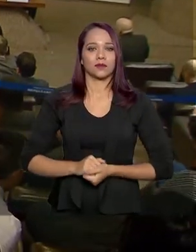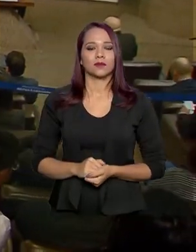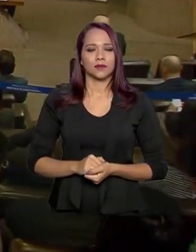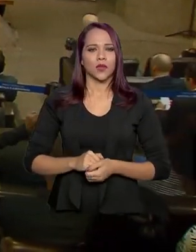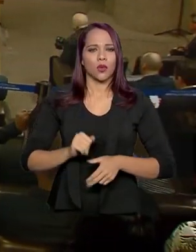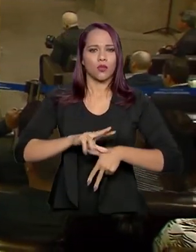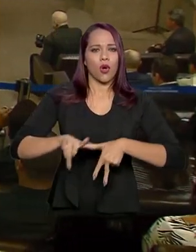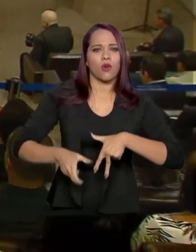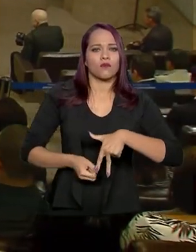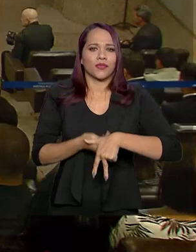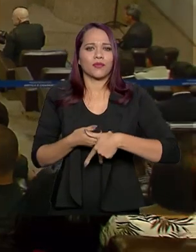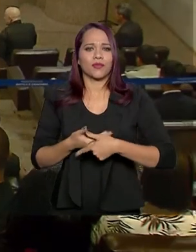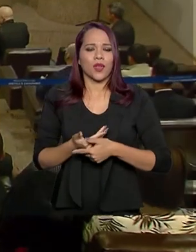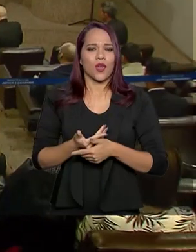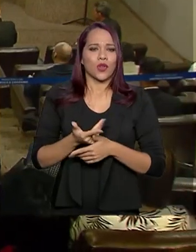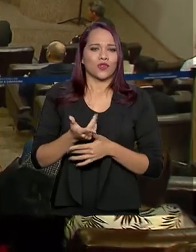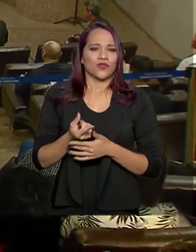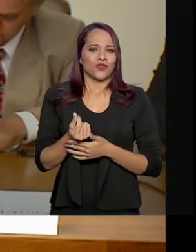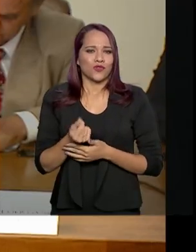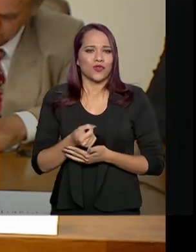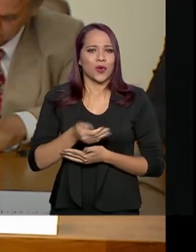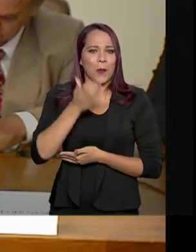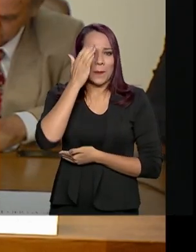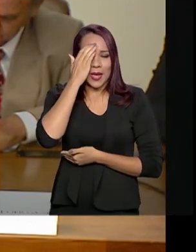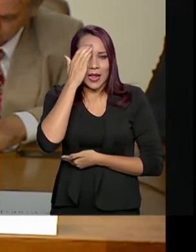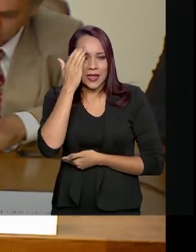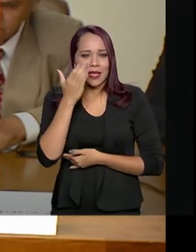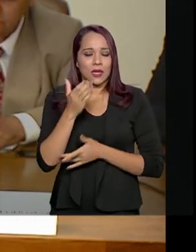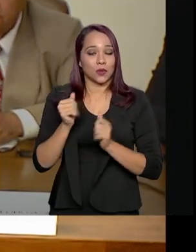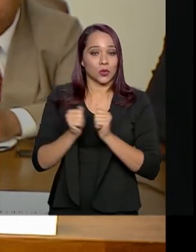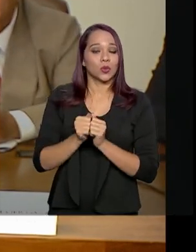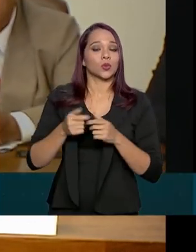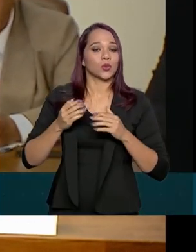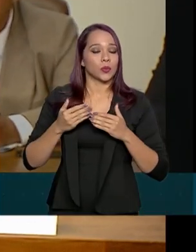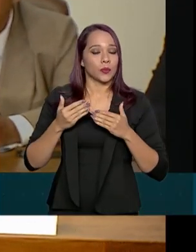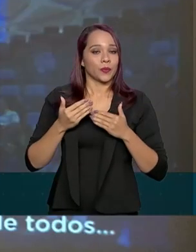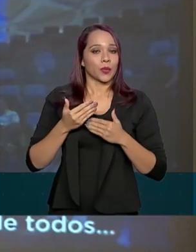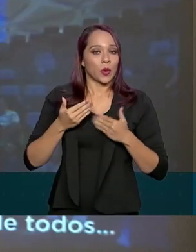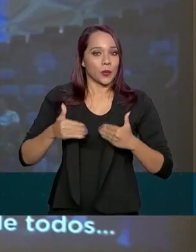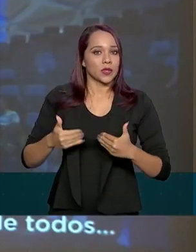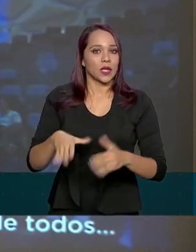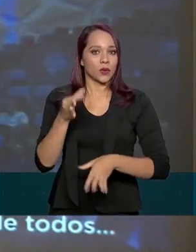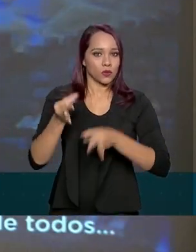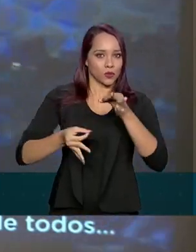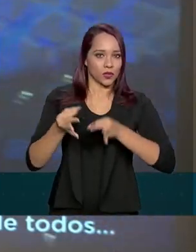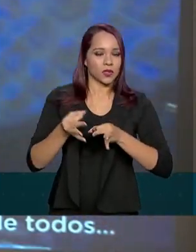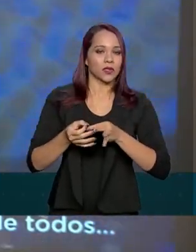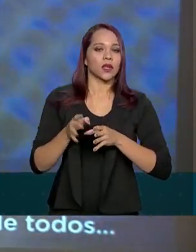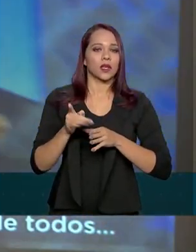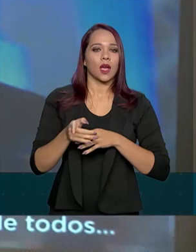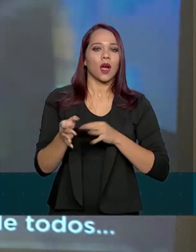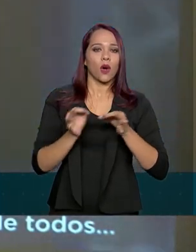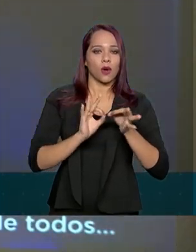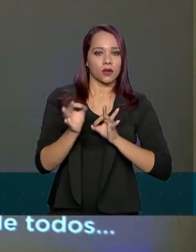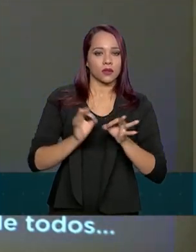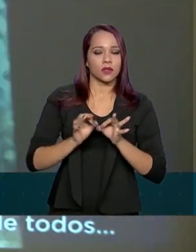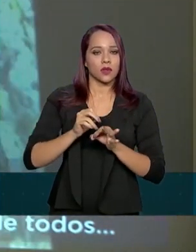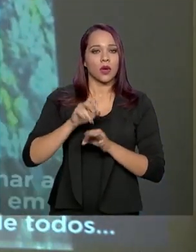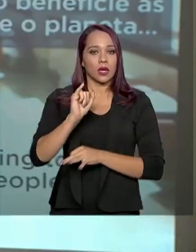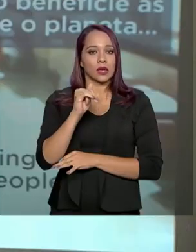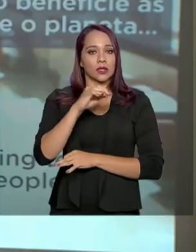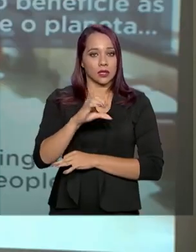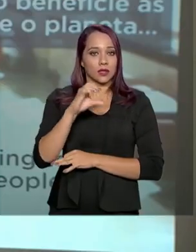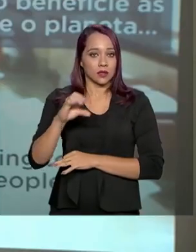Corrupção, lavagem de dinheiro e pirataria. Com a parceria entre o Ministério da Justiça e a Organização Internacional ICC,